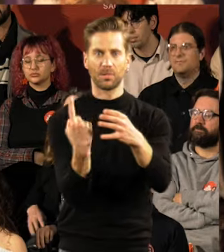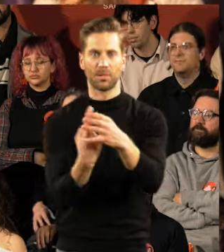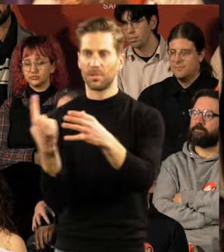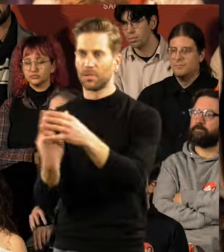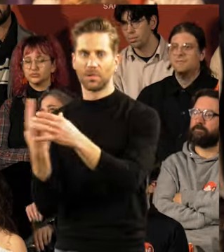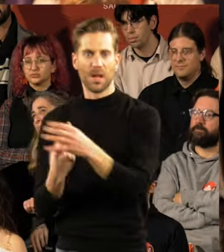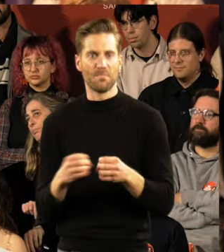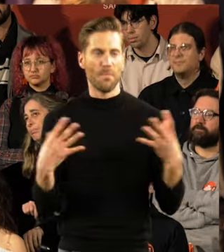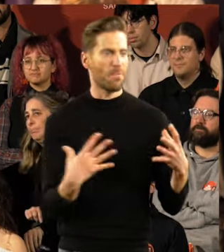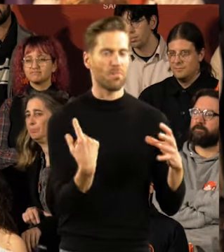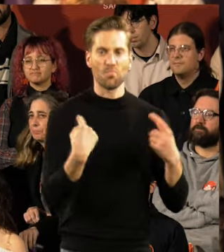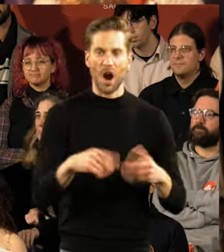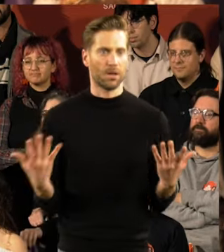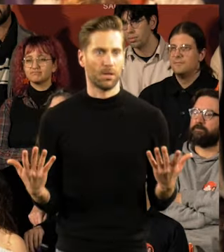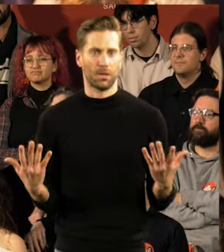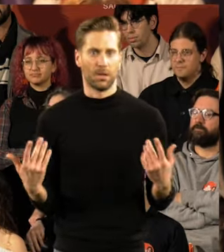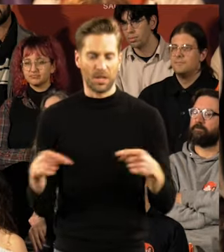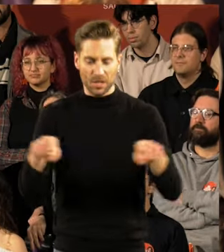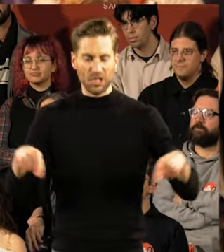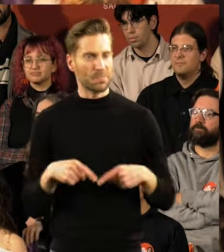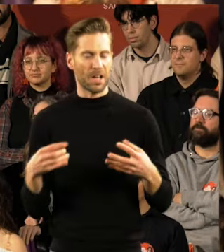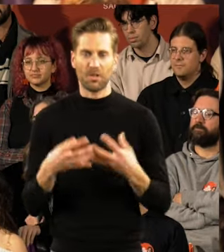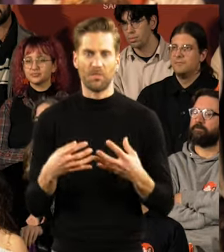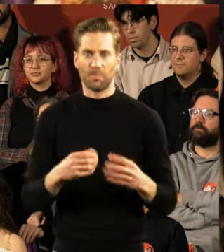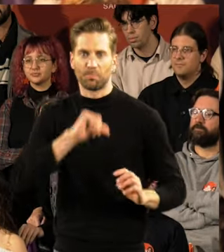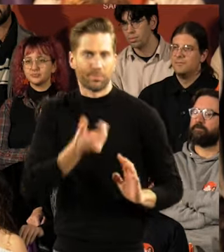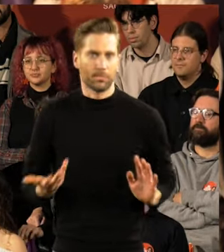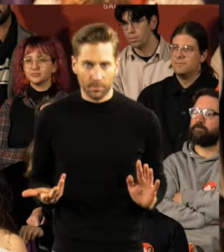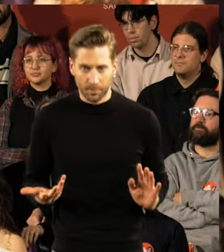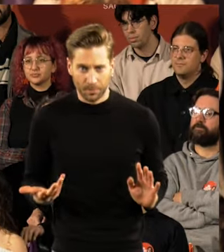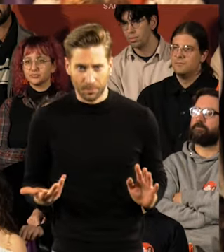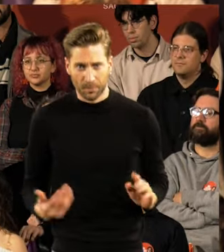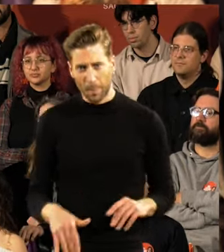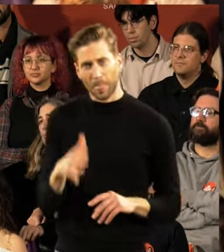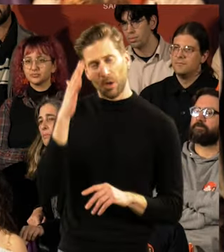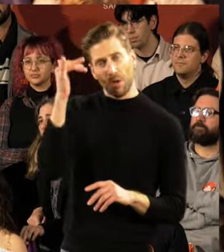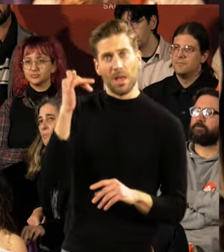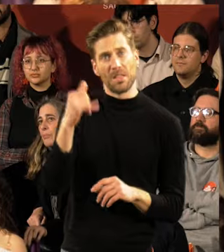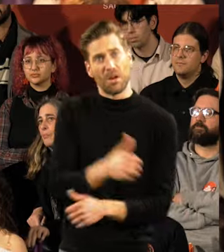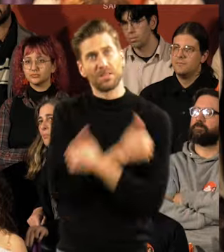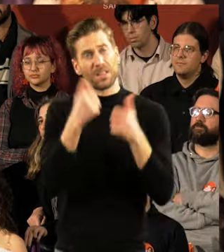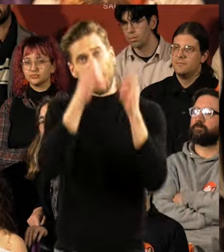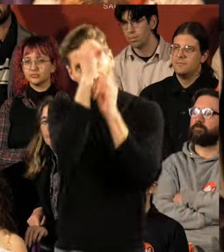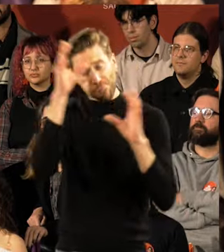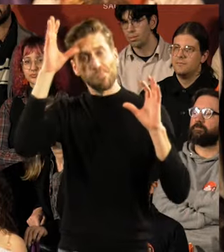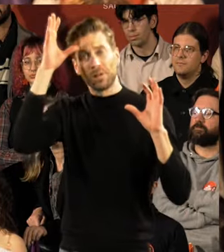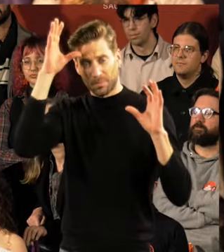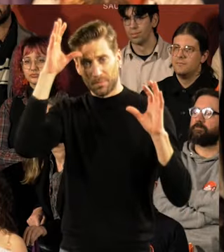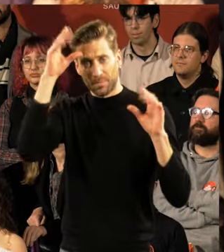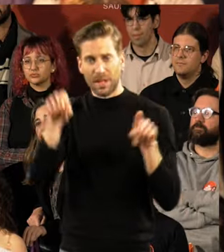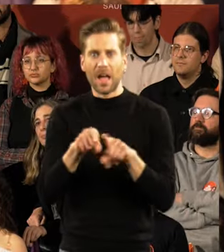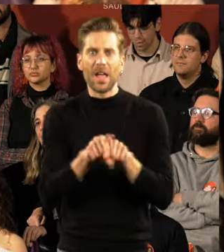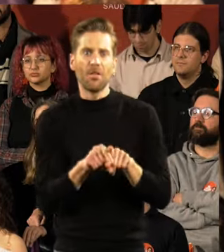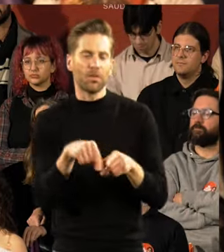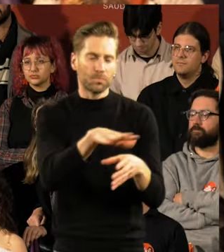individuais que não conseguem utilizar o espaço conjunto. Uma ideia generosa de cidade rejeita